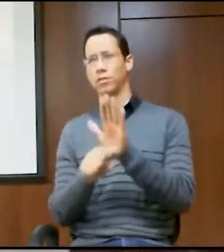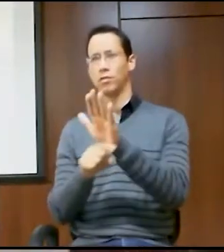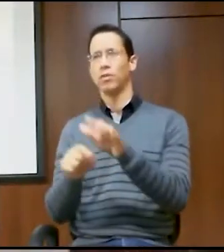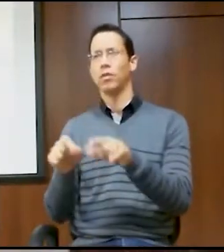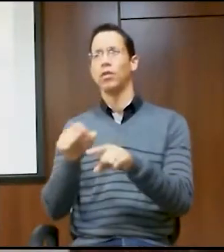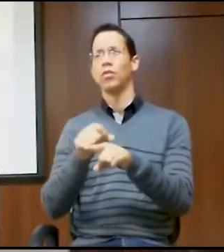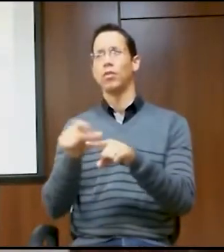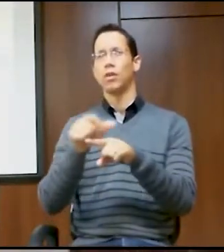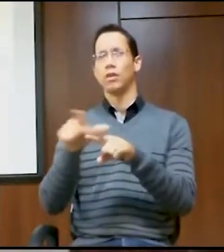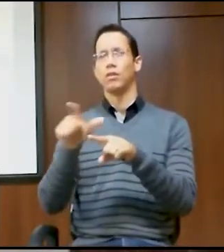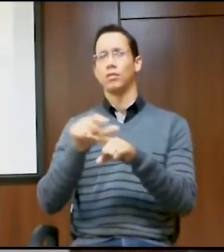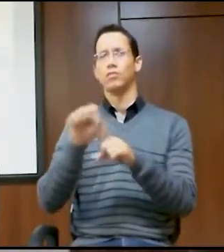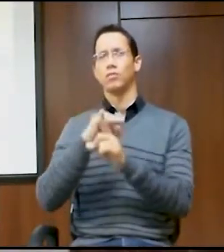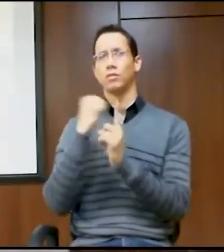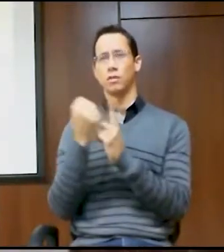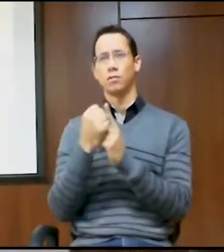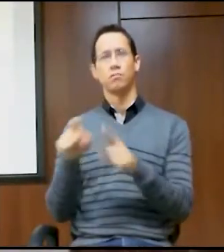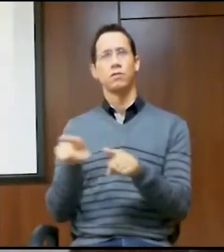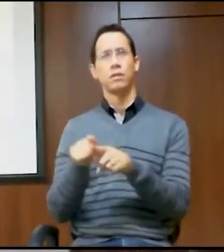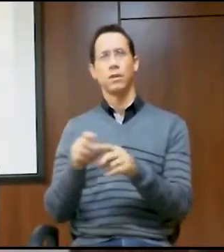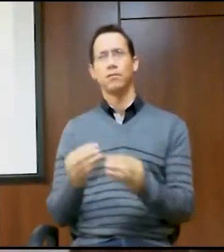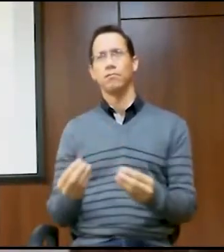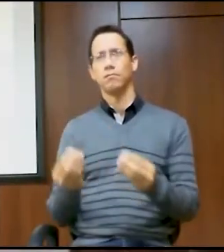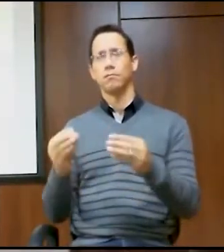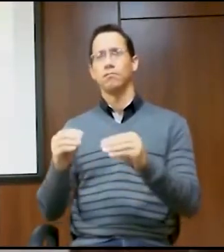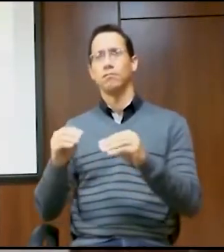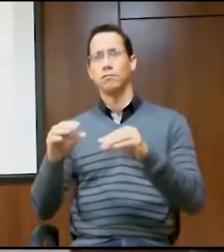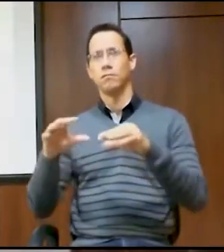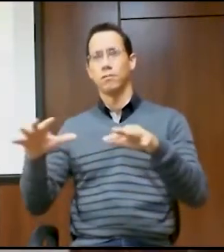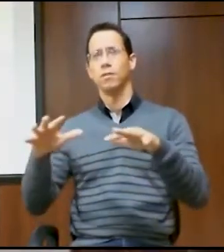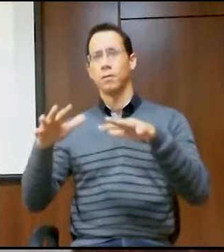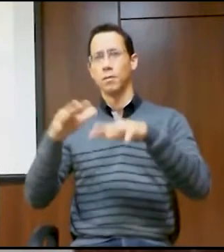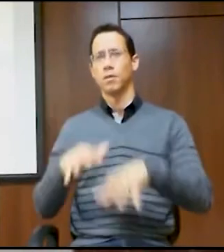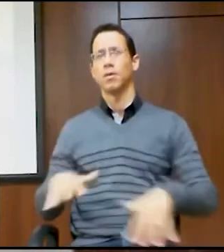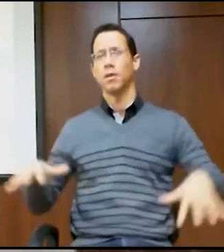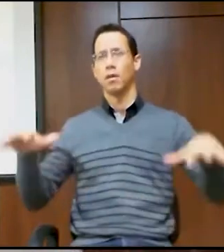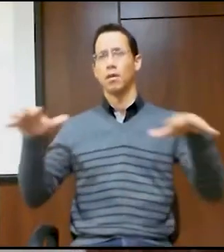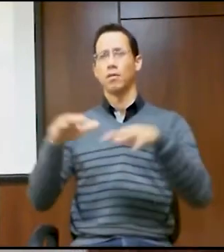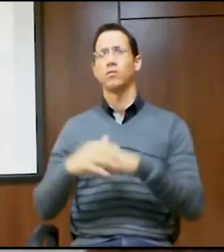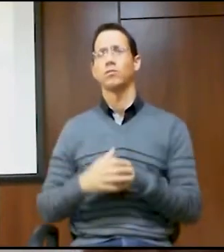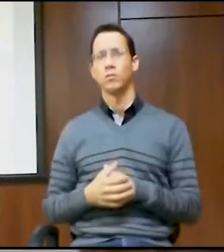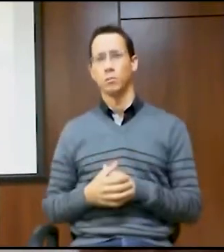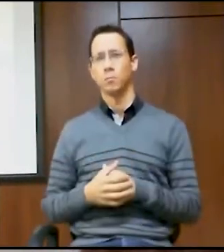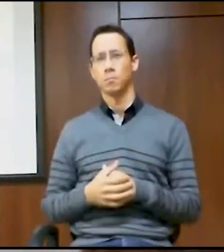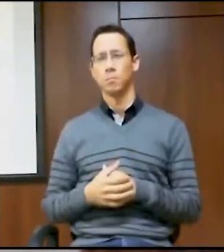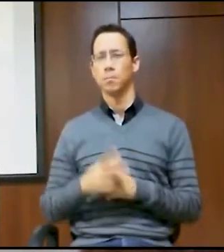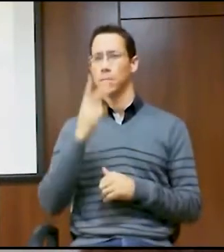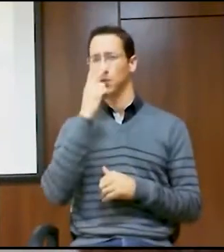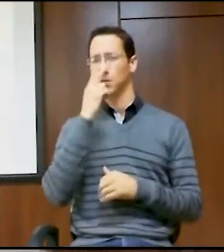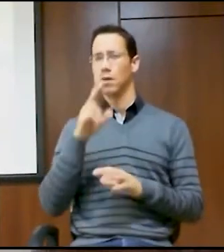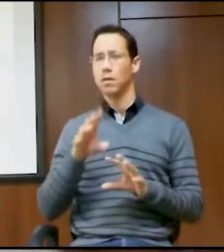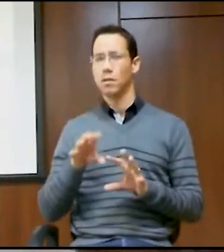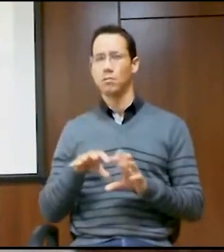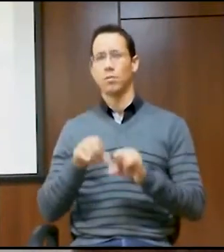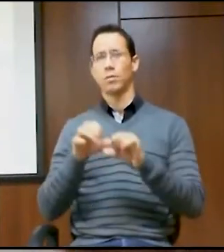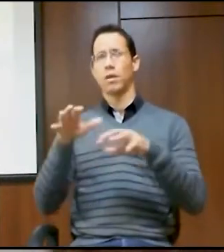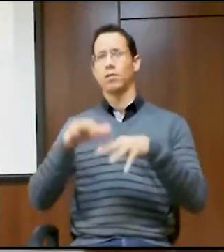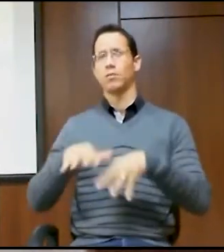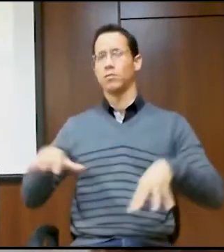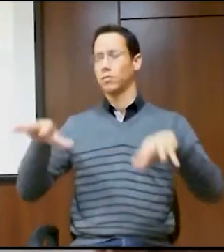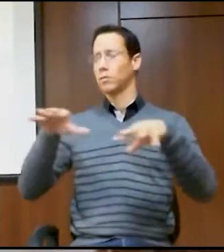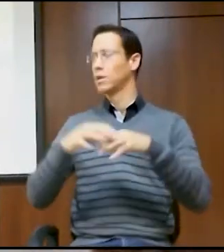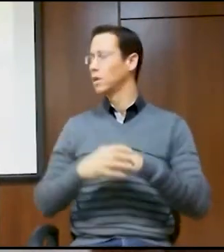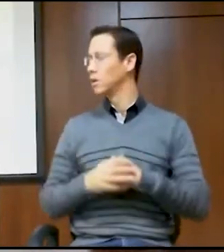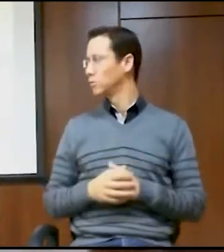social também está indo para o mercado. Também está indo para um modelo que está sendo apropriado pelo mercado, né?